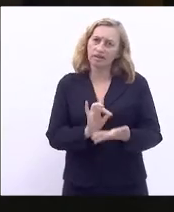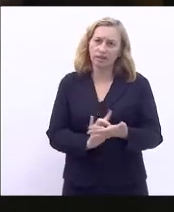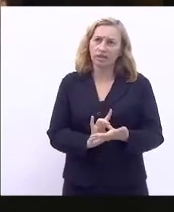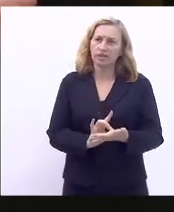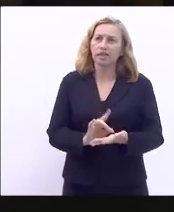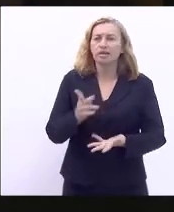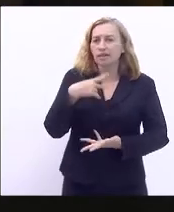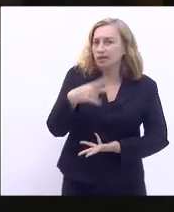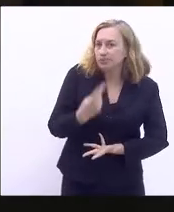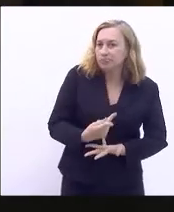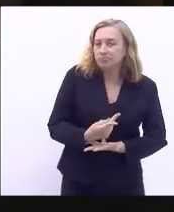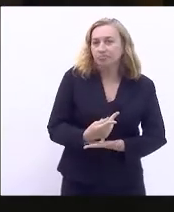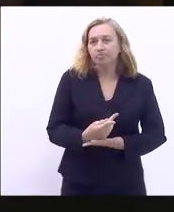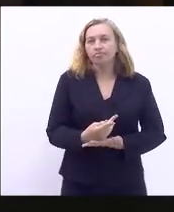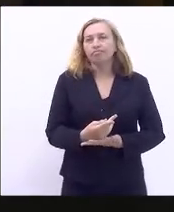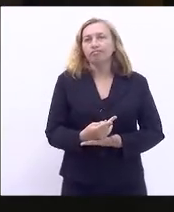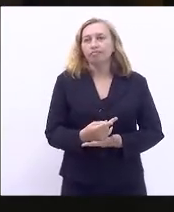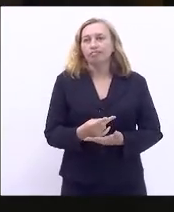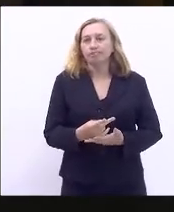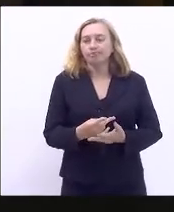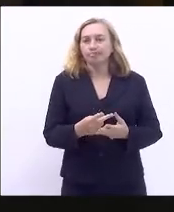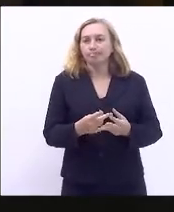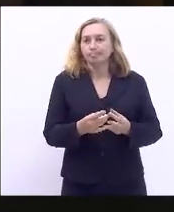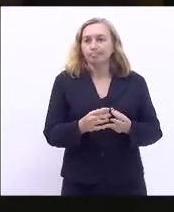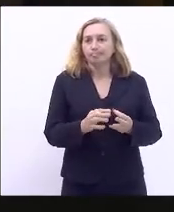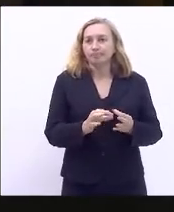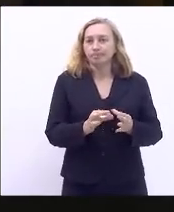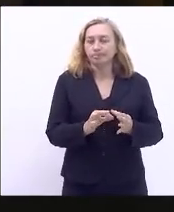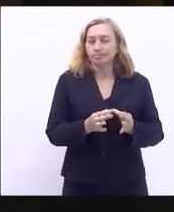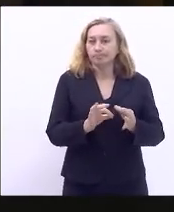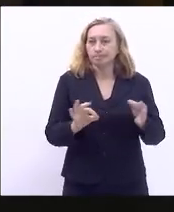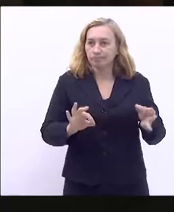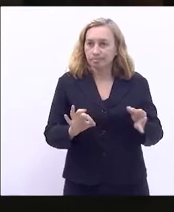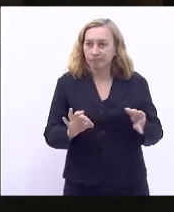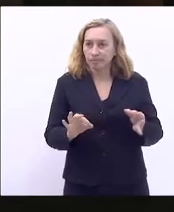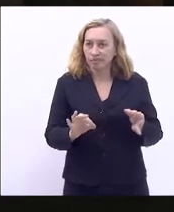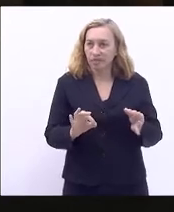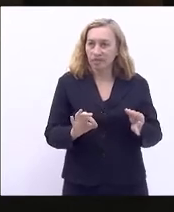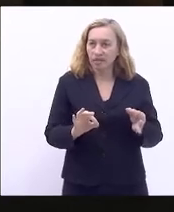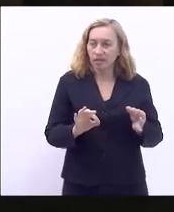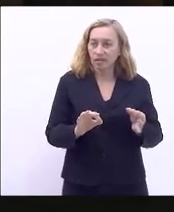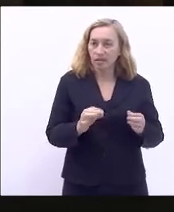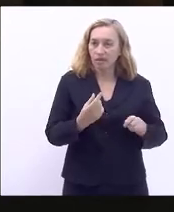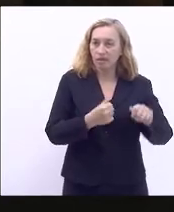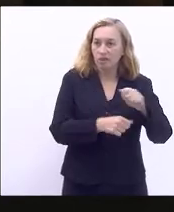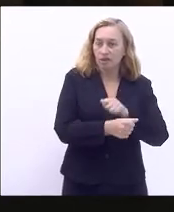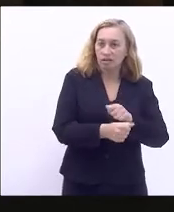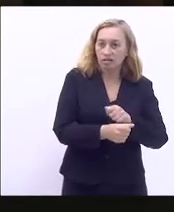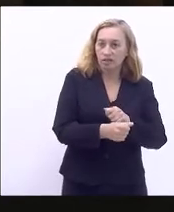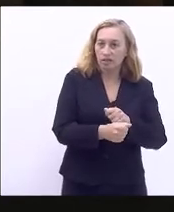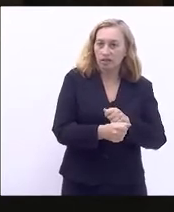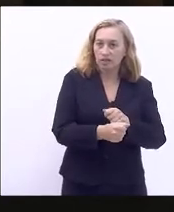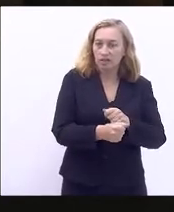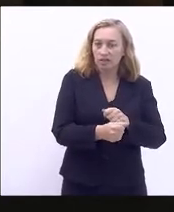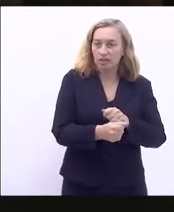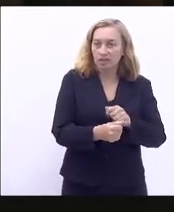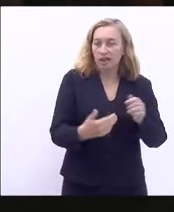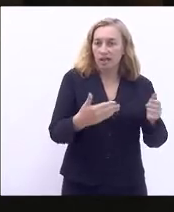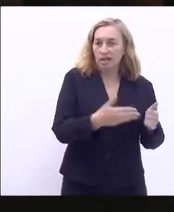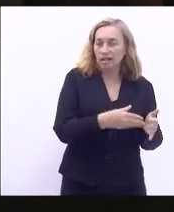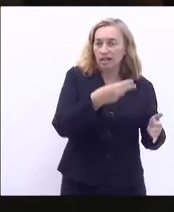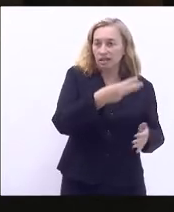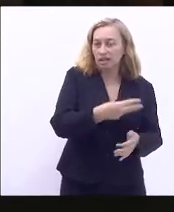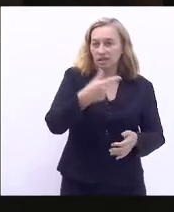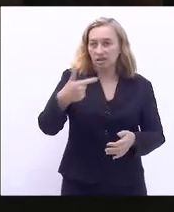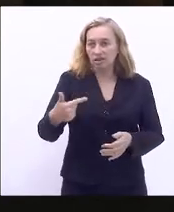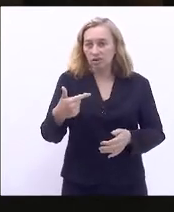dizer que se a gente estender o benefício até 32, a partir de 2026, a empresa não tem nenhuma obrigação